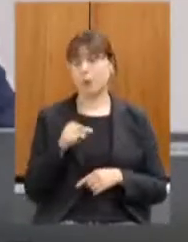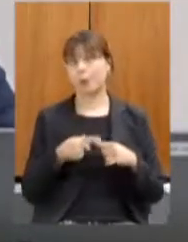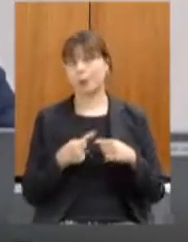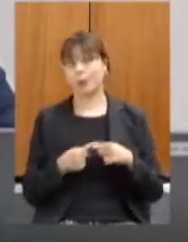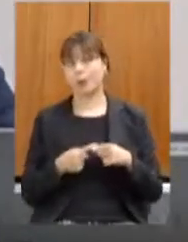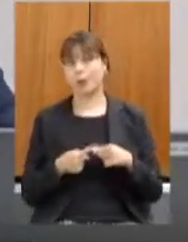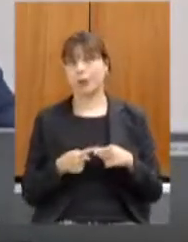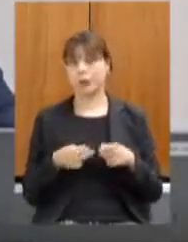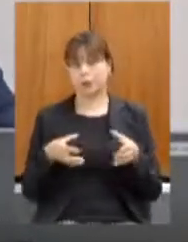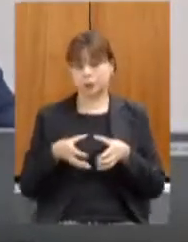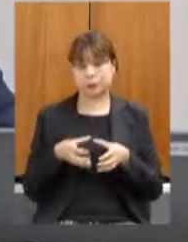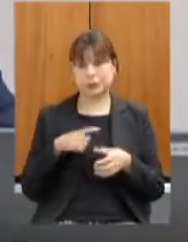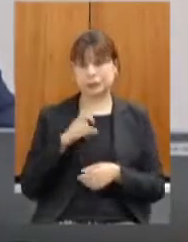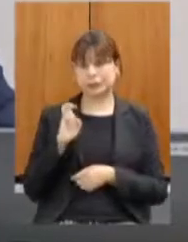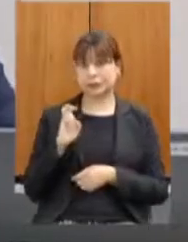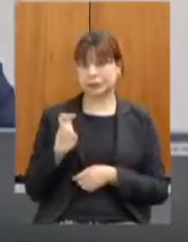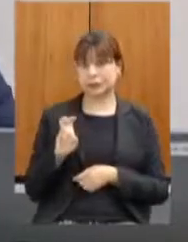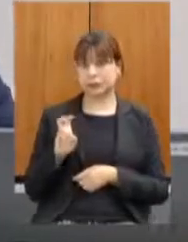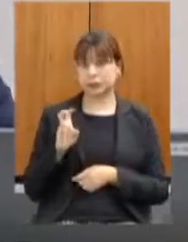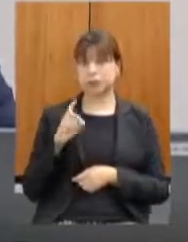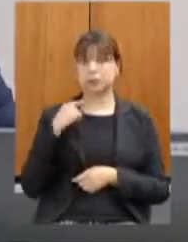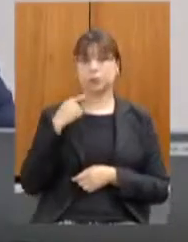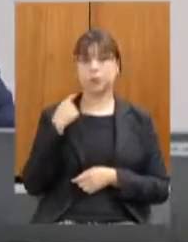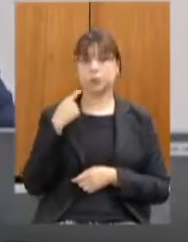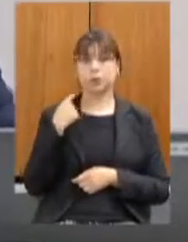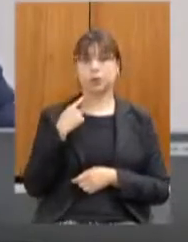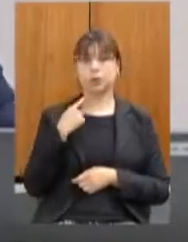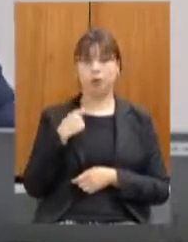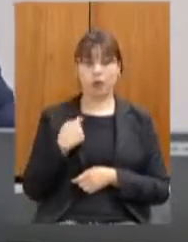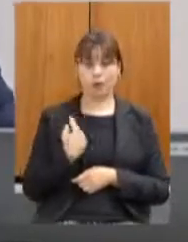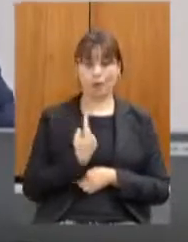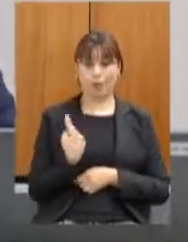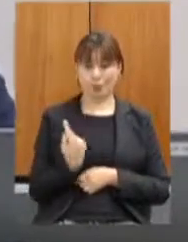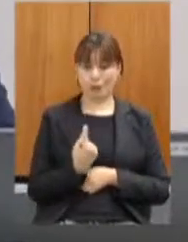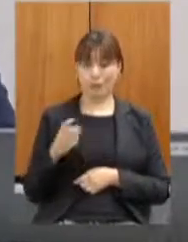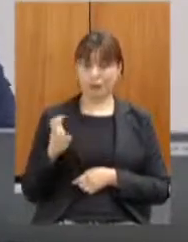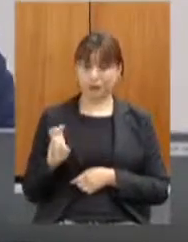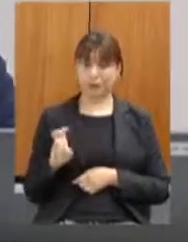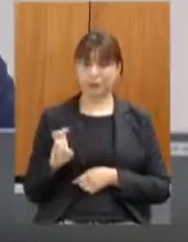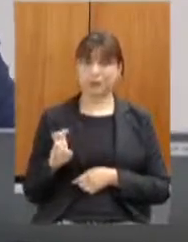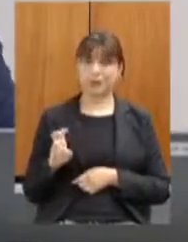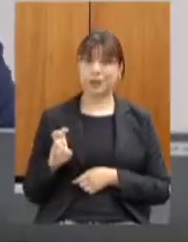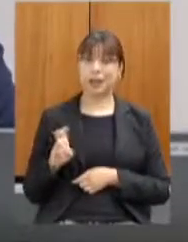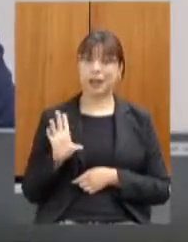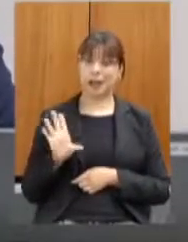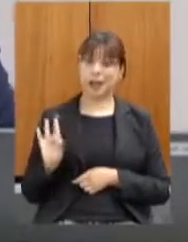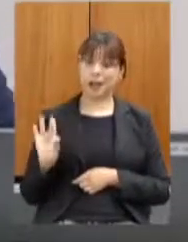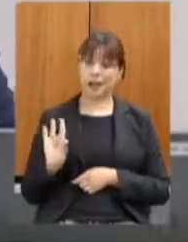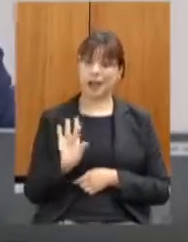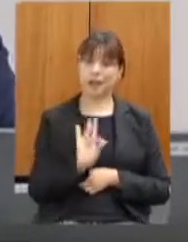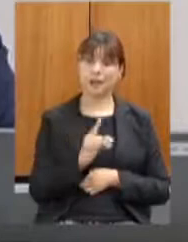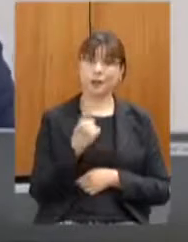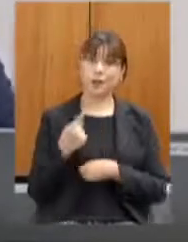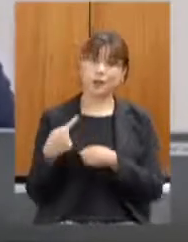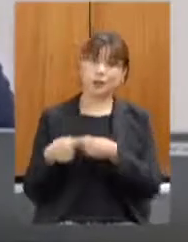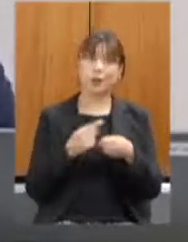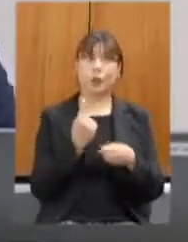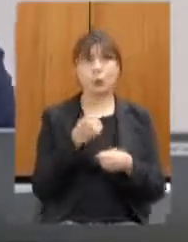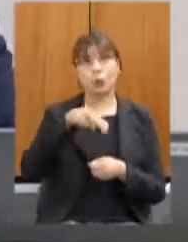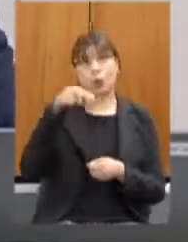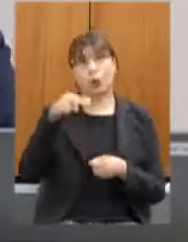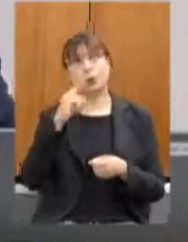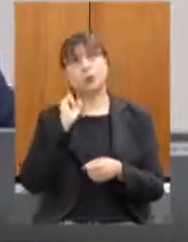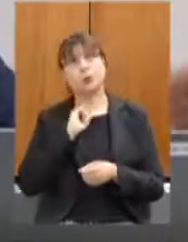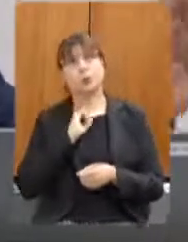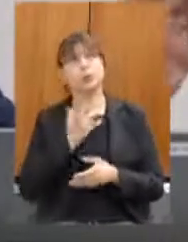dessa condição cinco deputados e todos nós nós pertencermos a uma região lá no norte de Minas eu